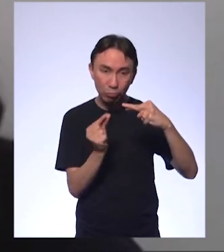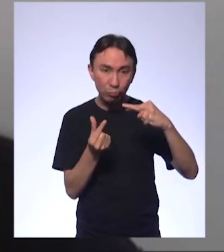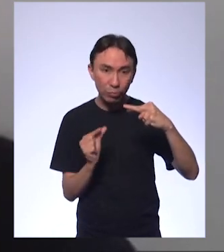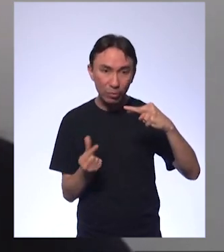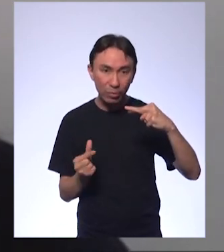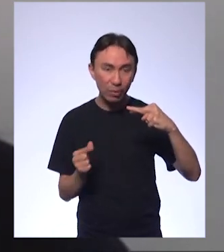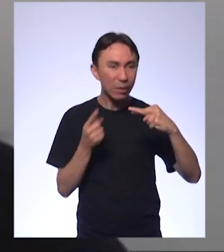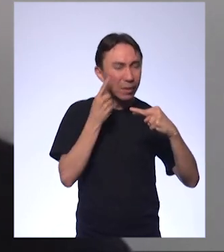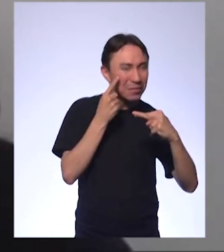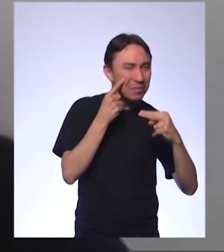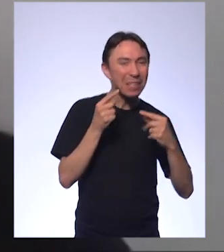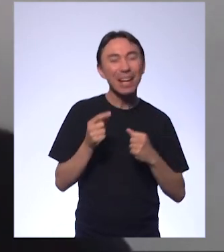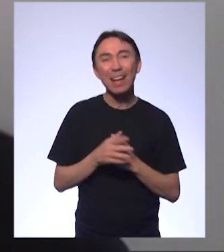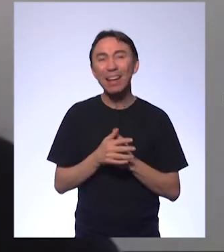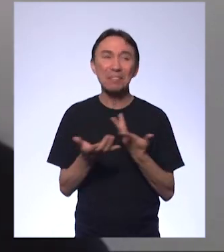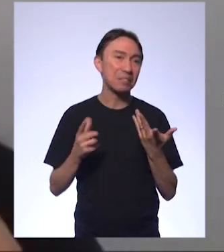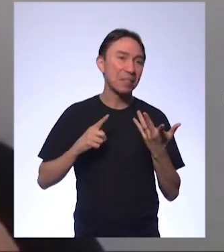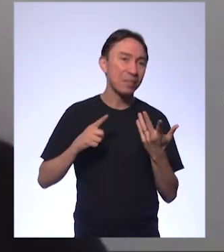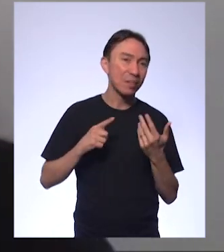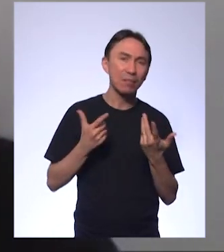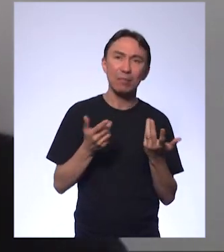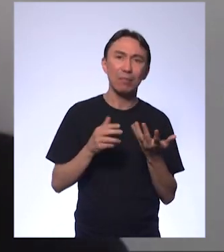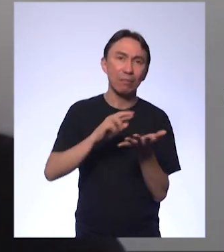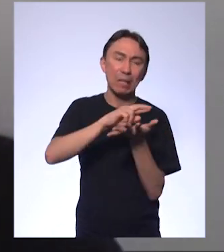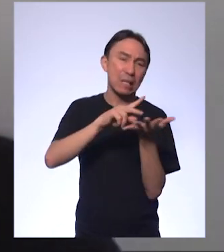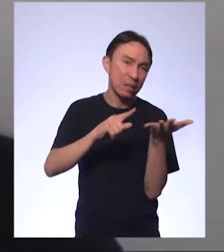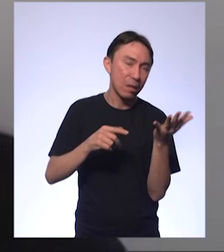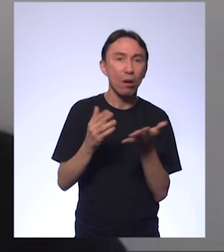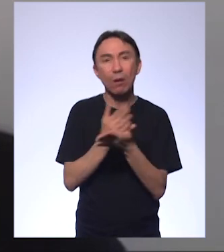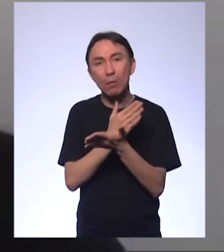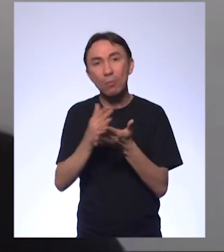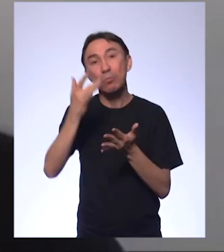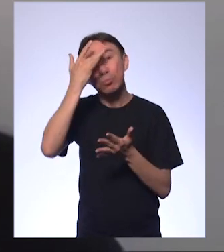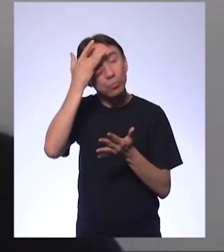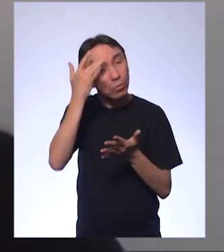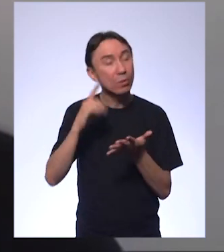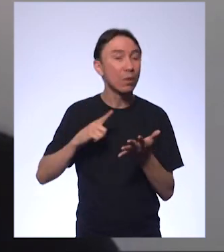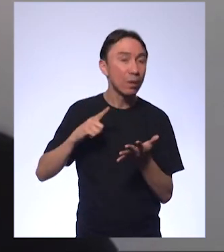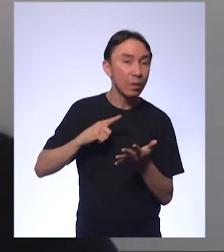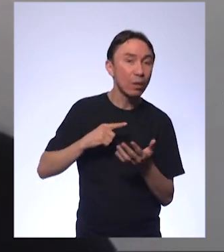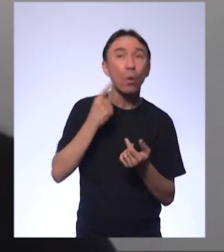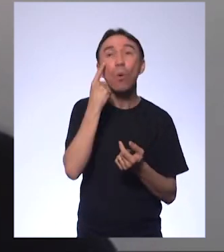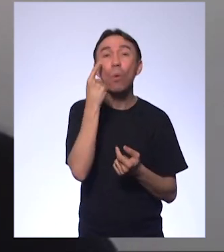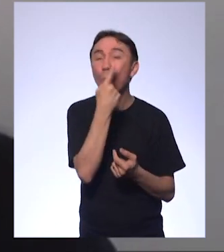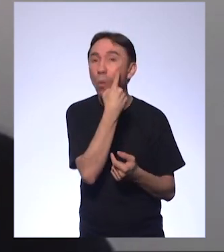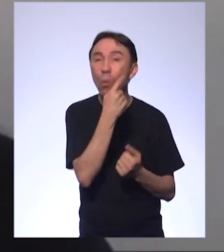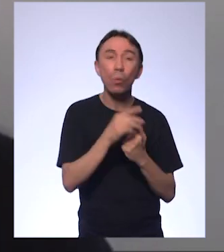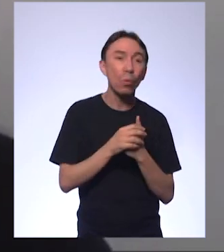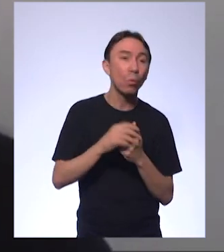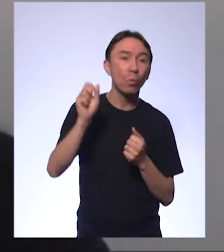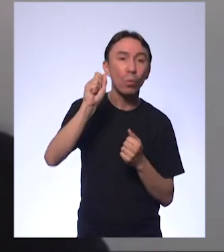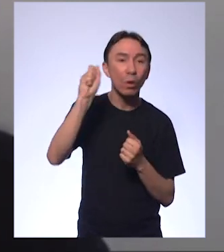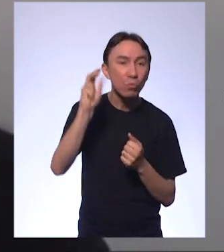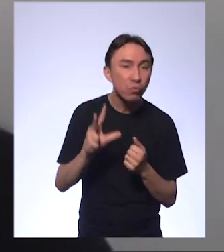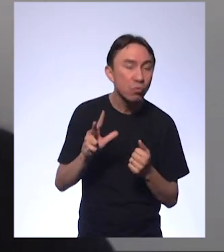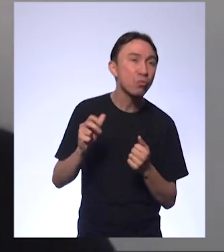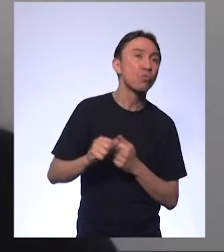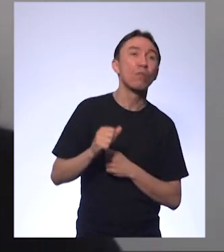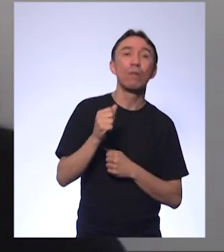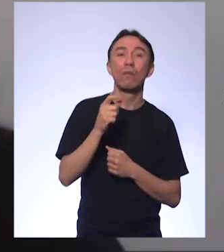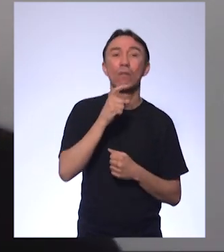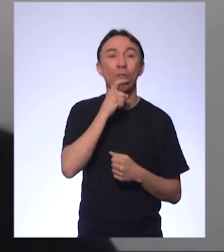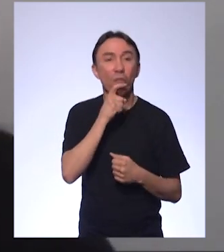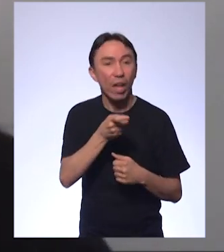vê que tem olho castanho, a gente vê que tem olho verde, a gente vê que tem olho azul, tá? Então, existe uma variação. Quando a gente fala em